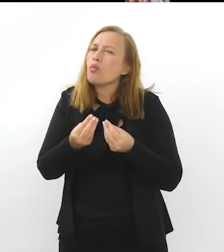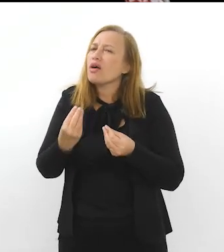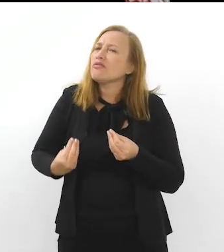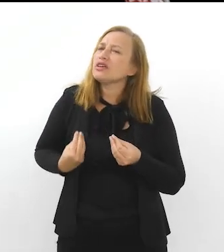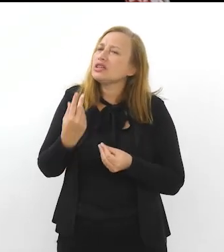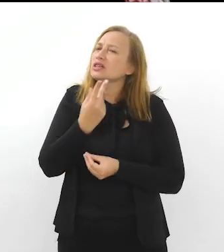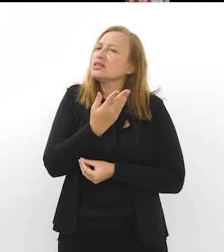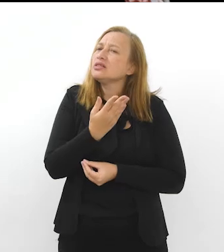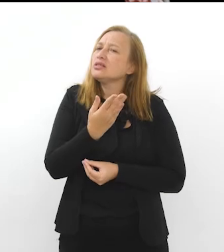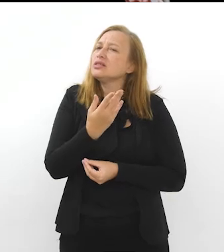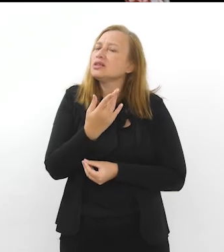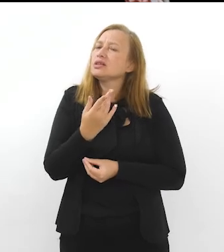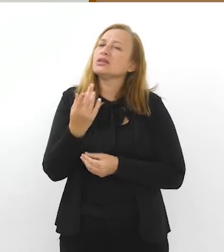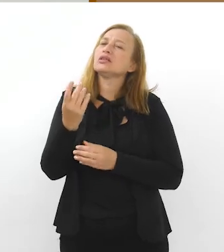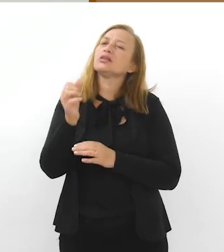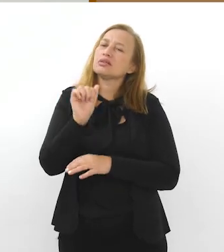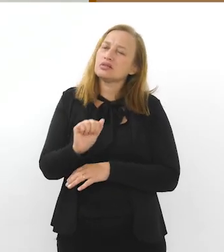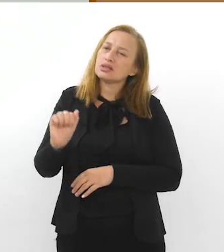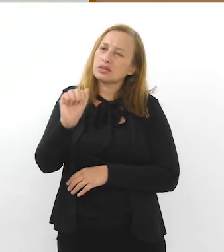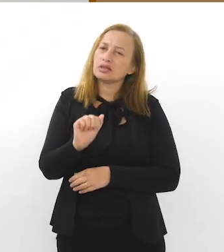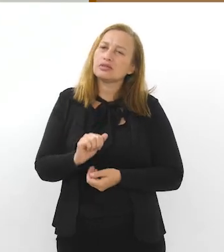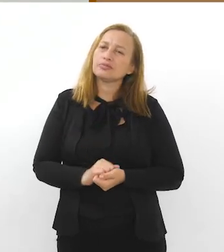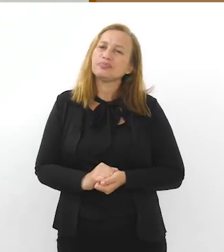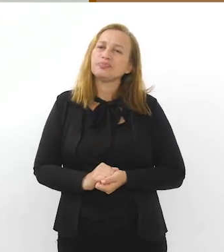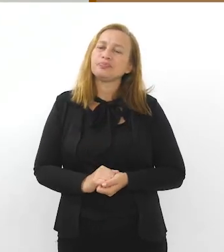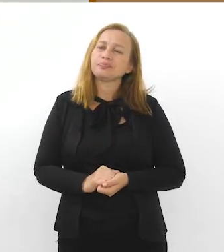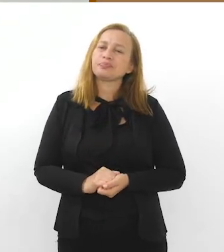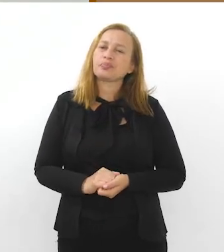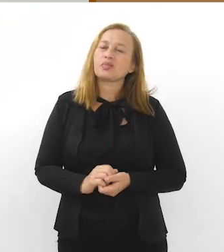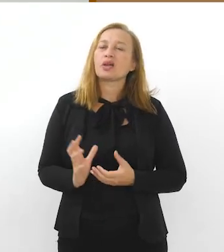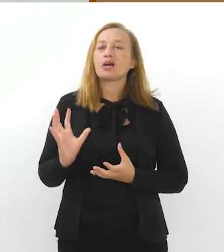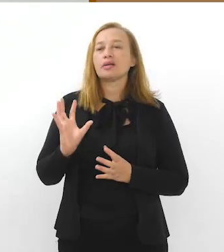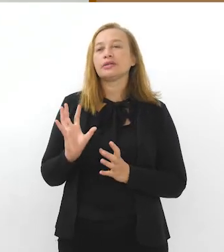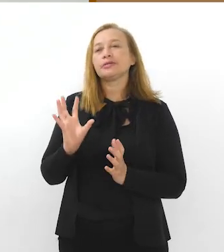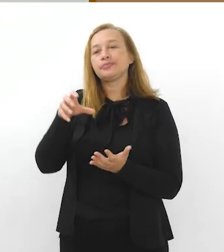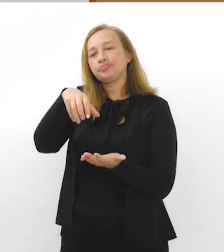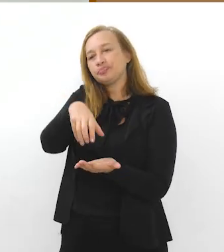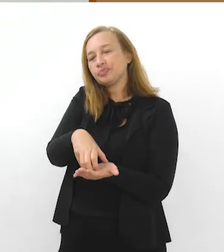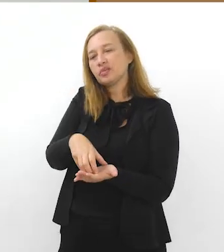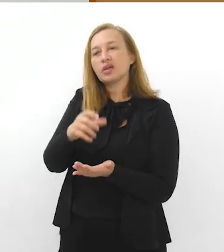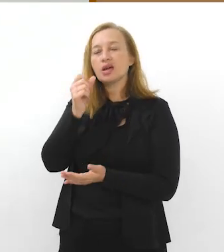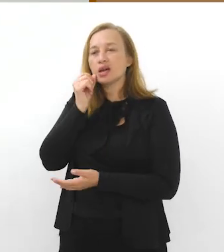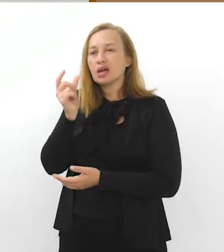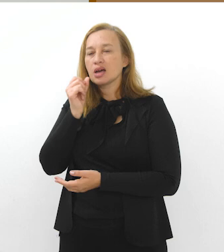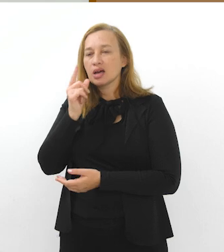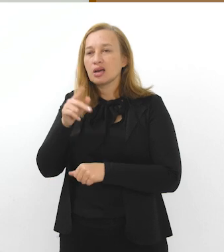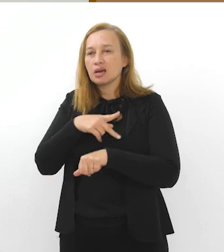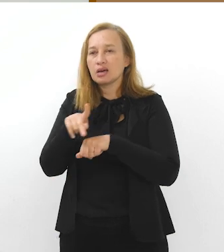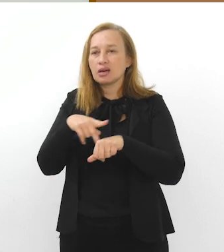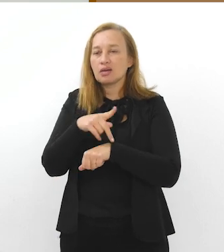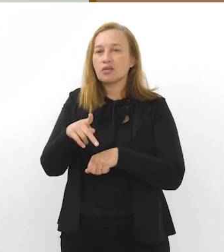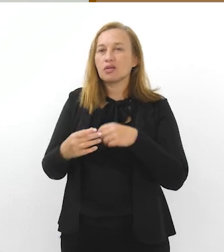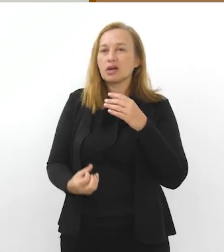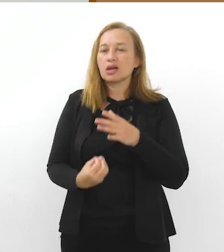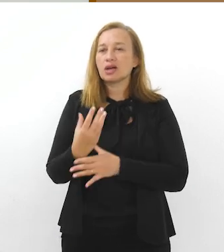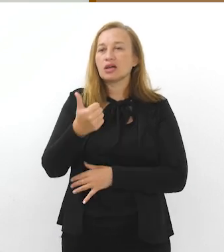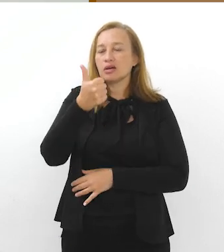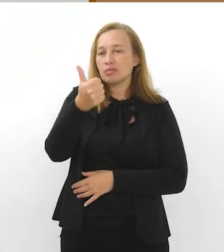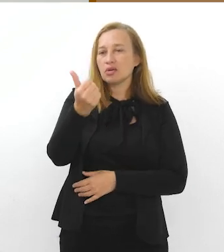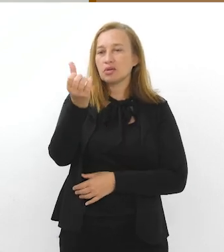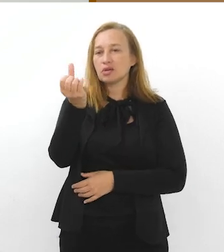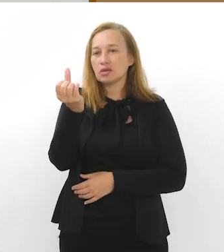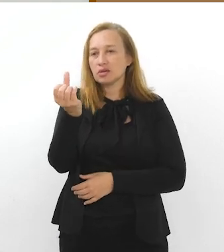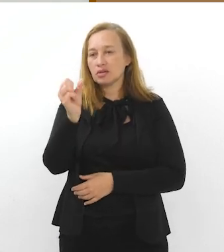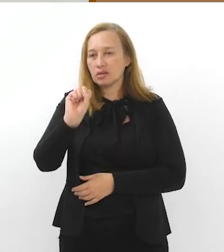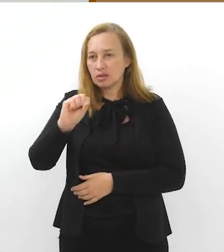a rotina dessa associação? A associação tem sede na Suíça, foi fundada em 1956 por Eric Stigman, um